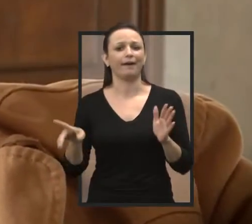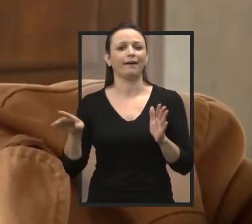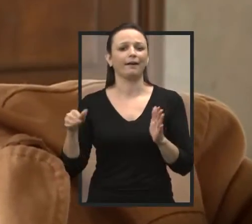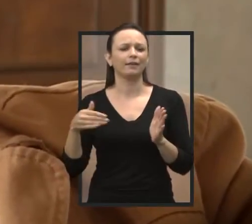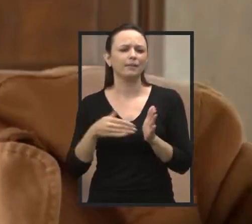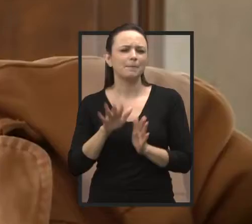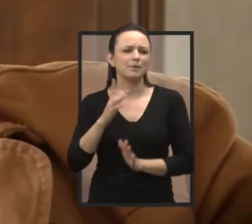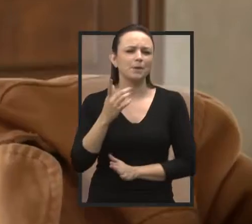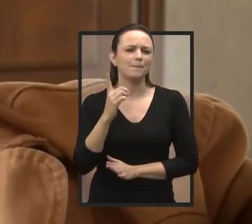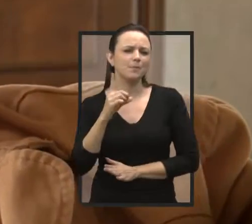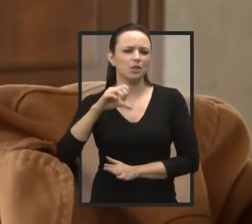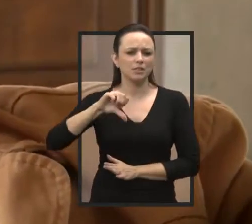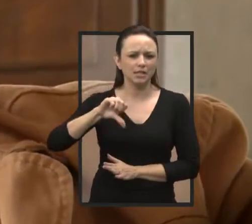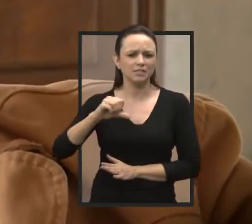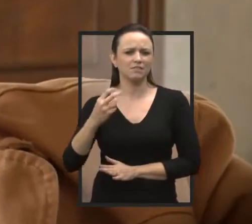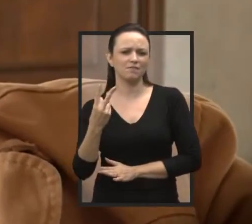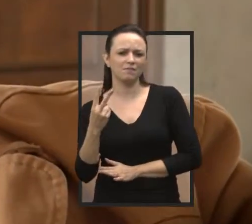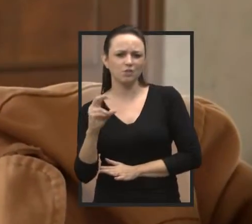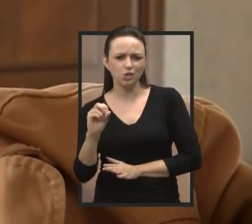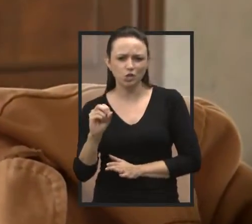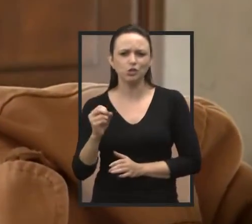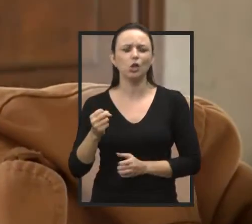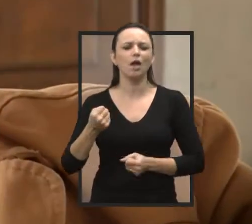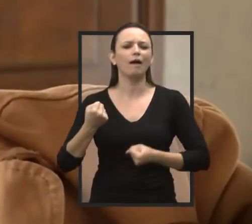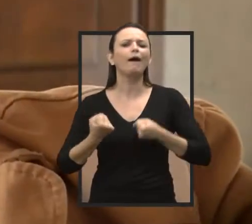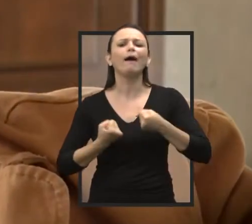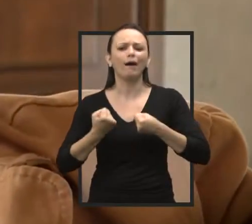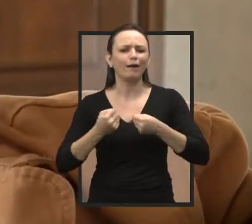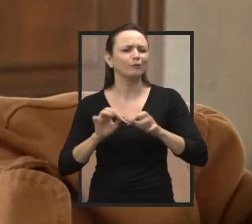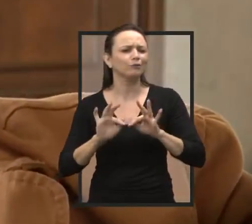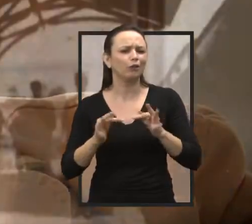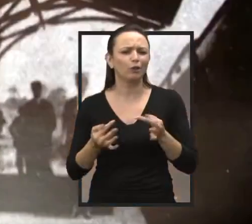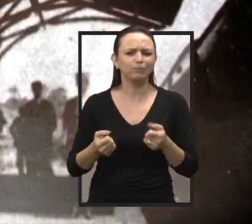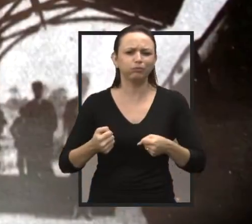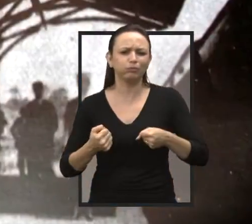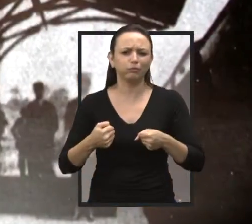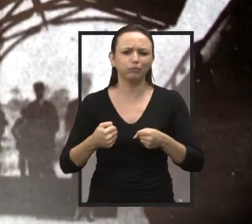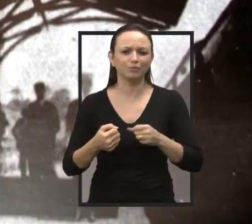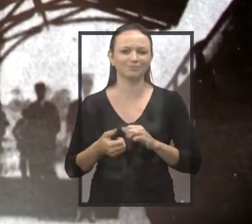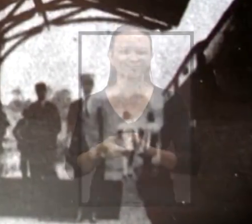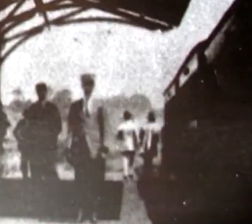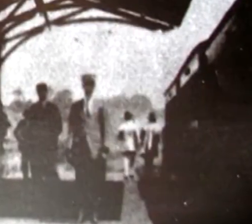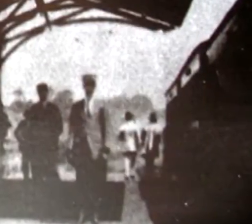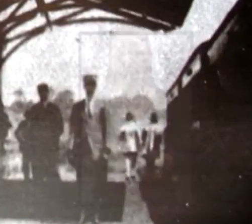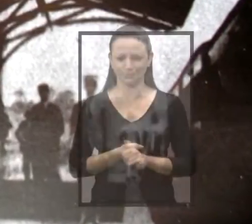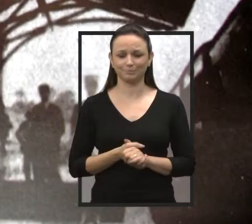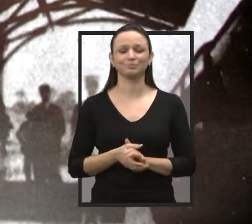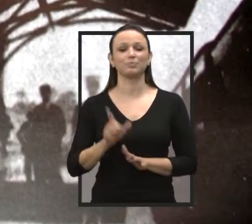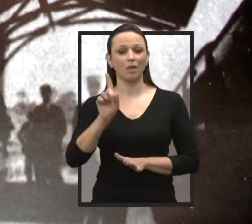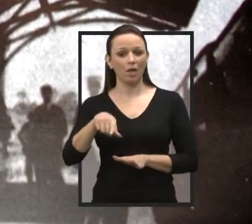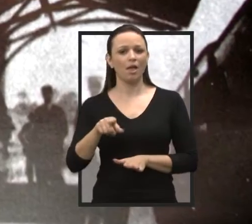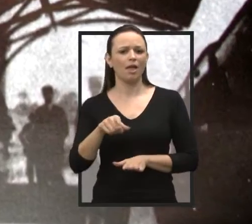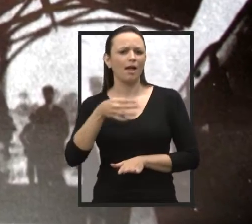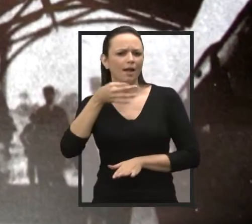de 20 os carros eram extremamente rudimentares. Mas o mesmo café que